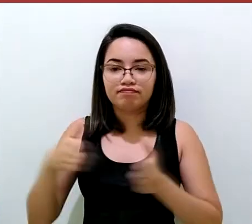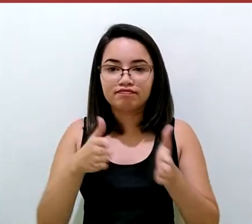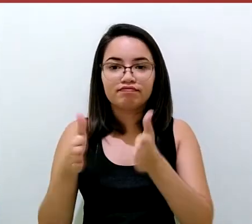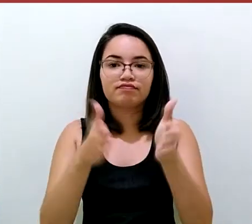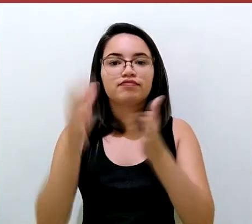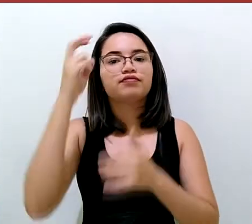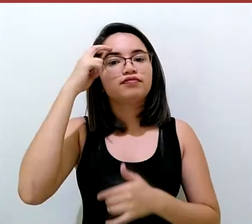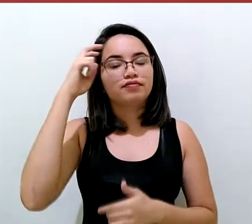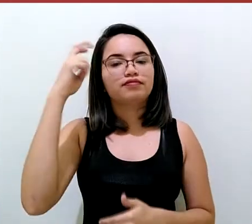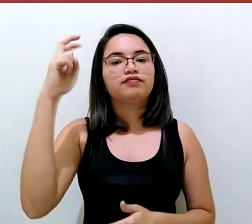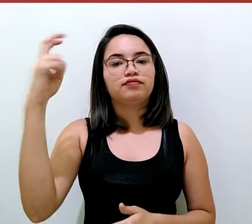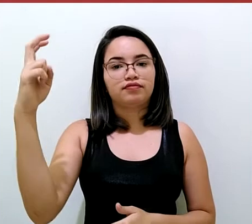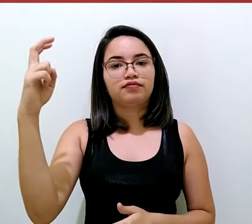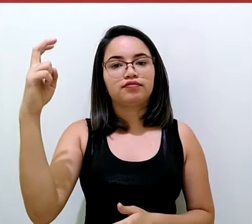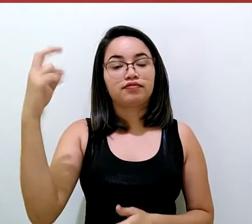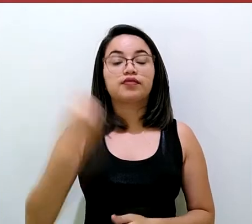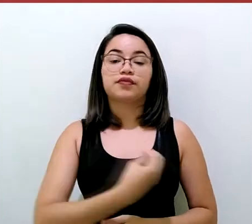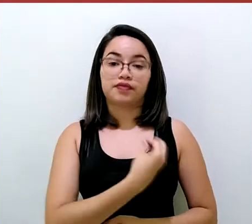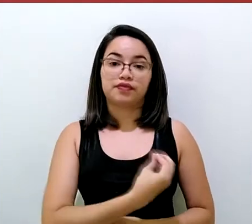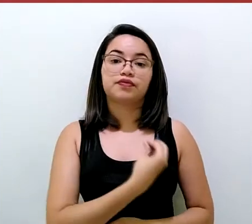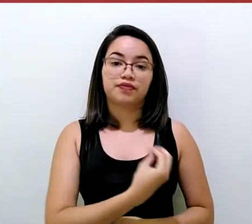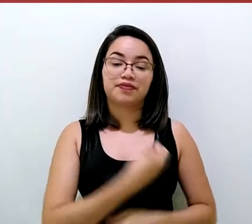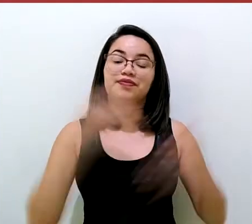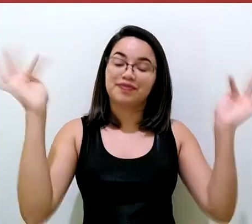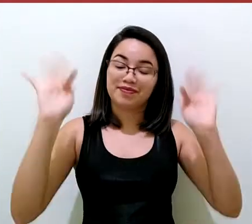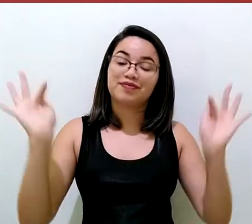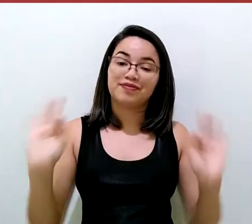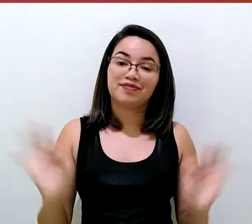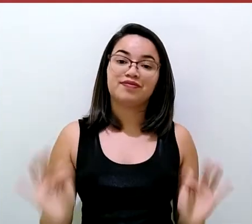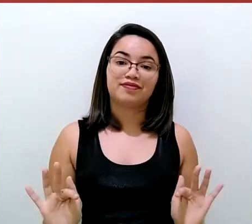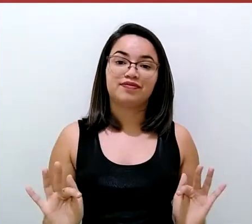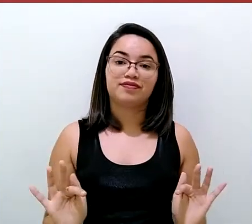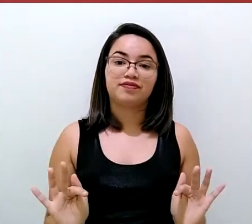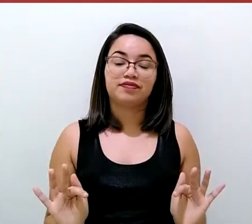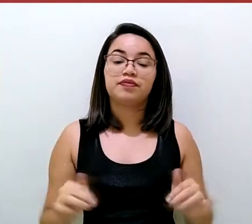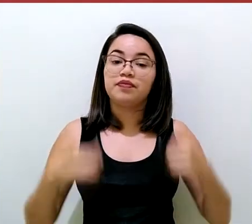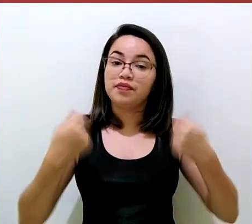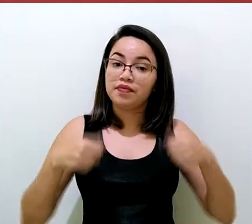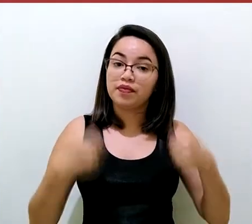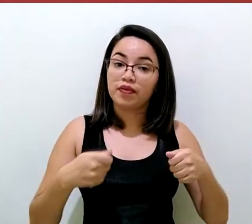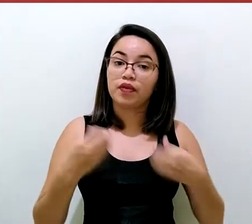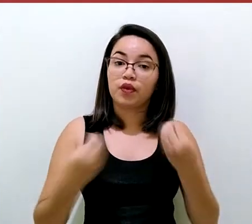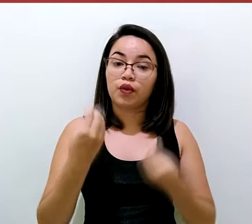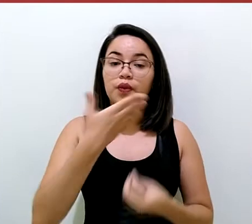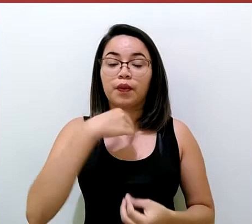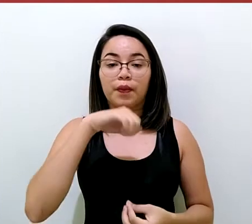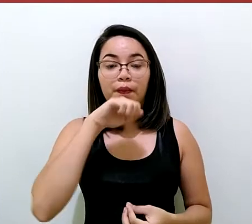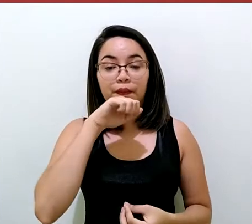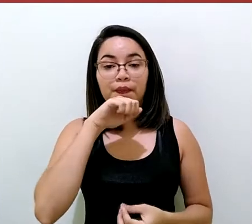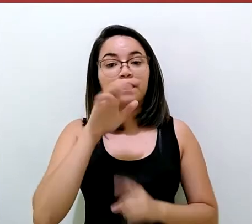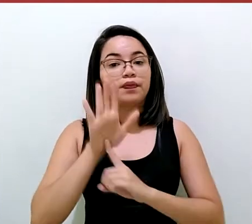alcançarão um caminho de sabedoria, de vida, de felicidade. Devemos, como